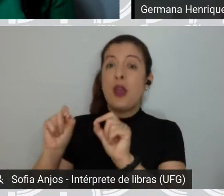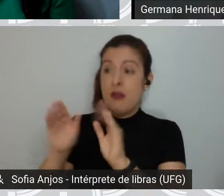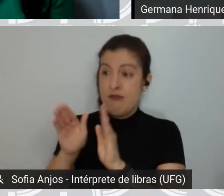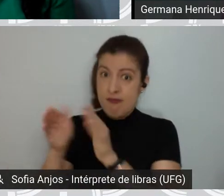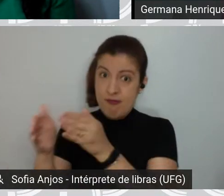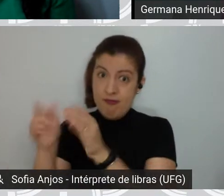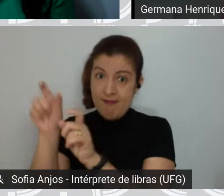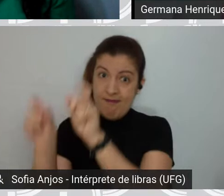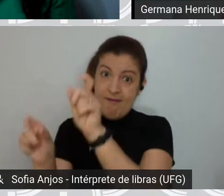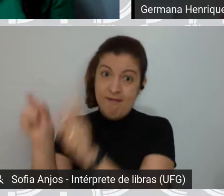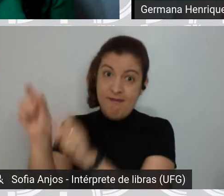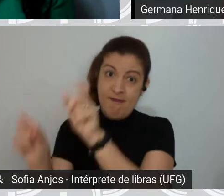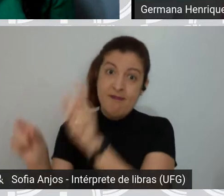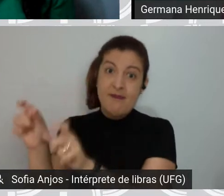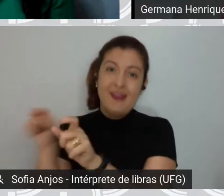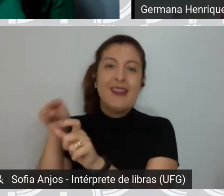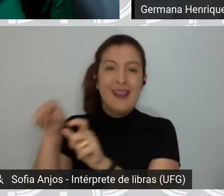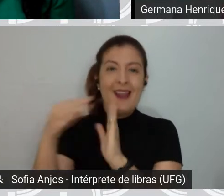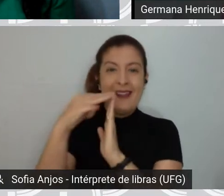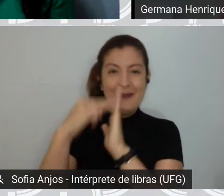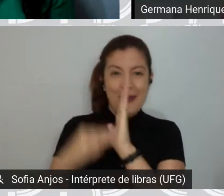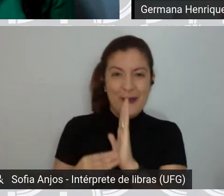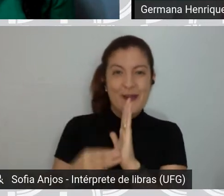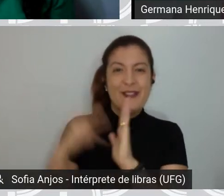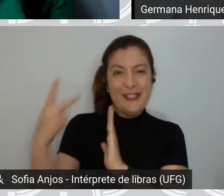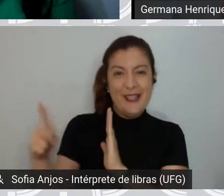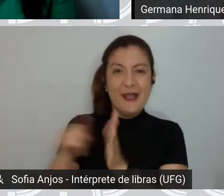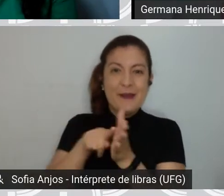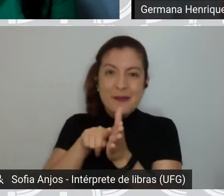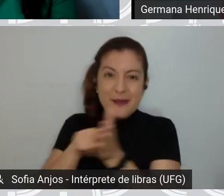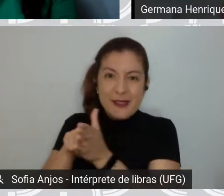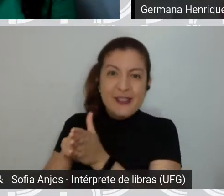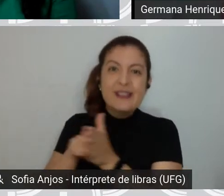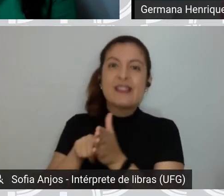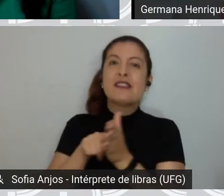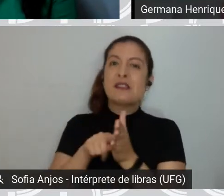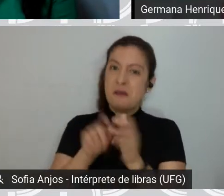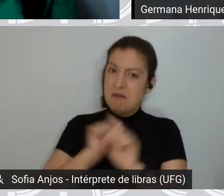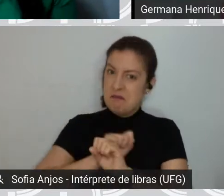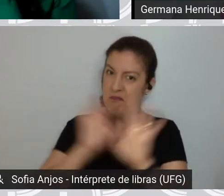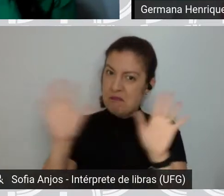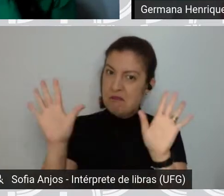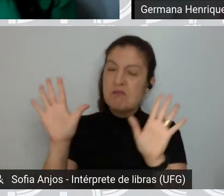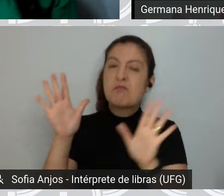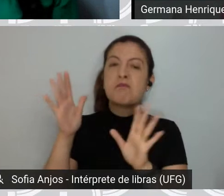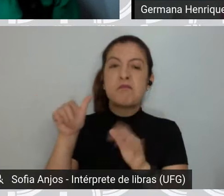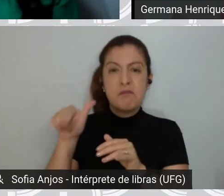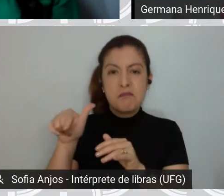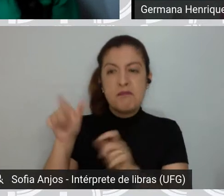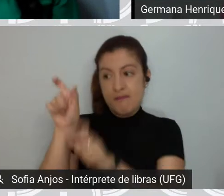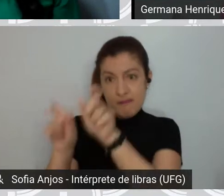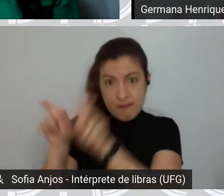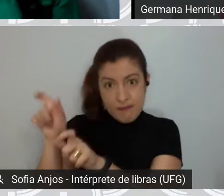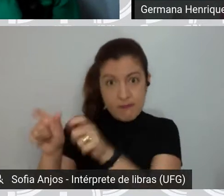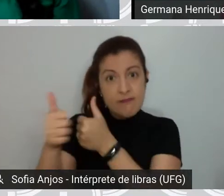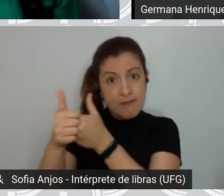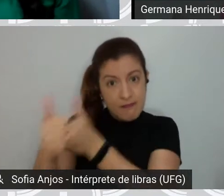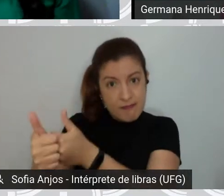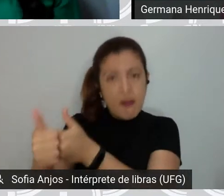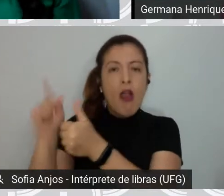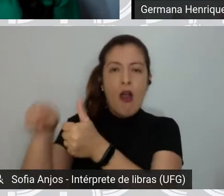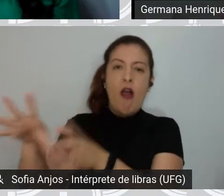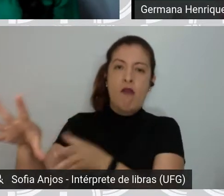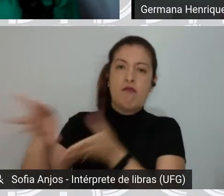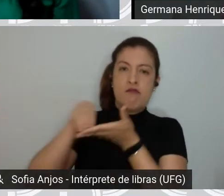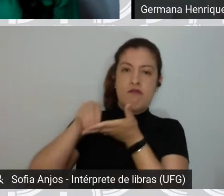metodologia muito bem delineada. Então, eu acho que é por aí, né? Sim. Germana, você